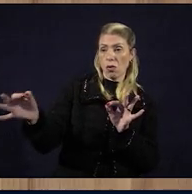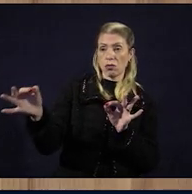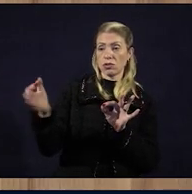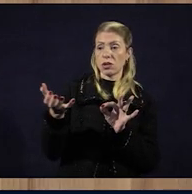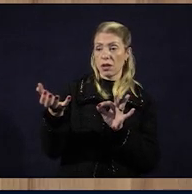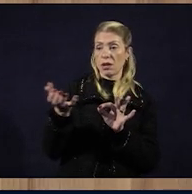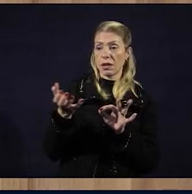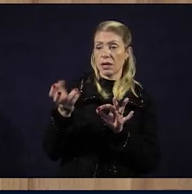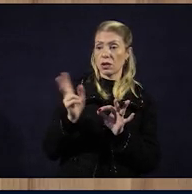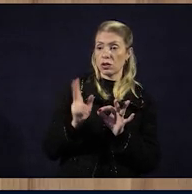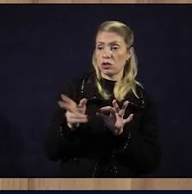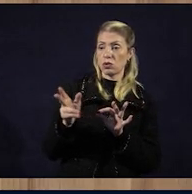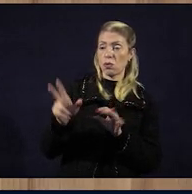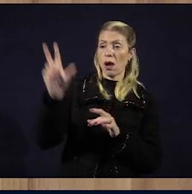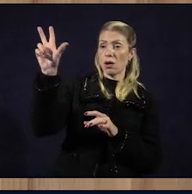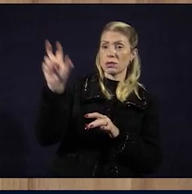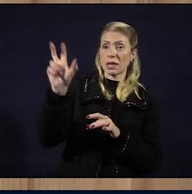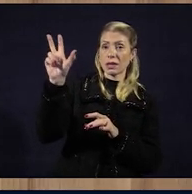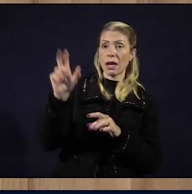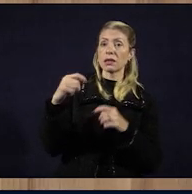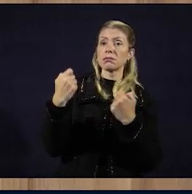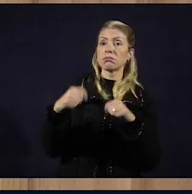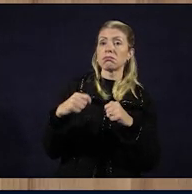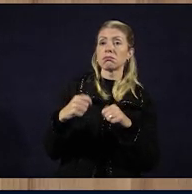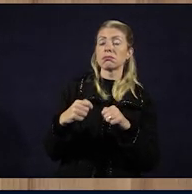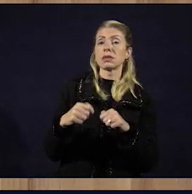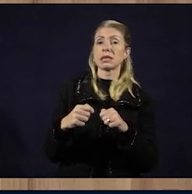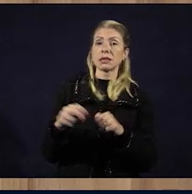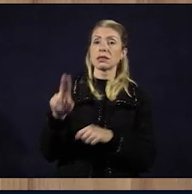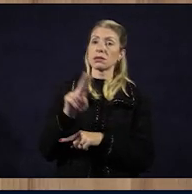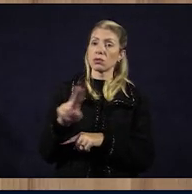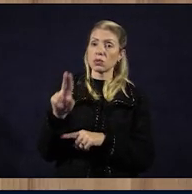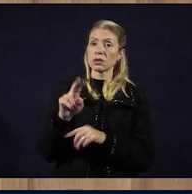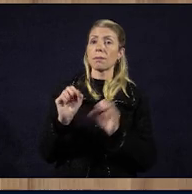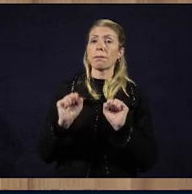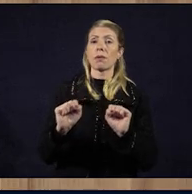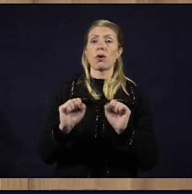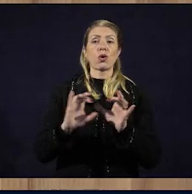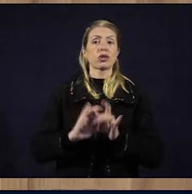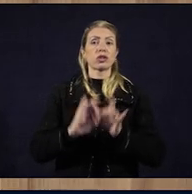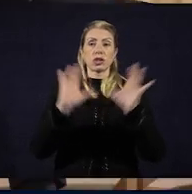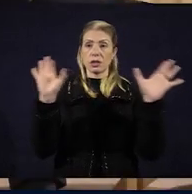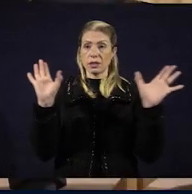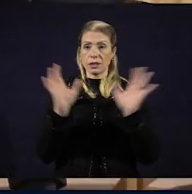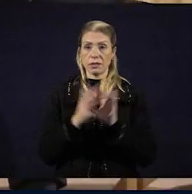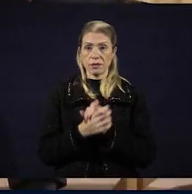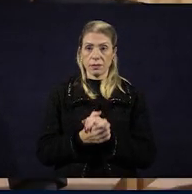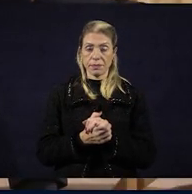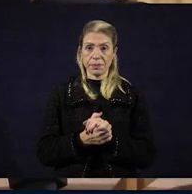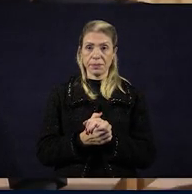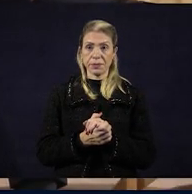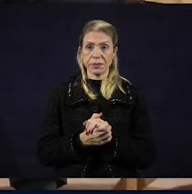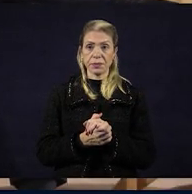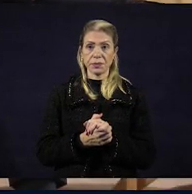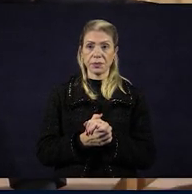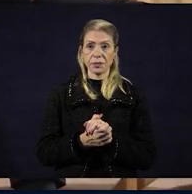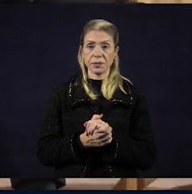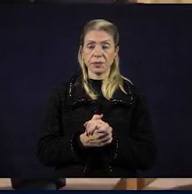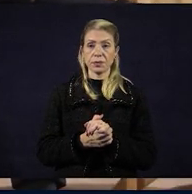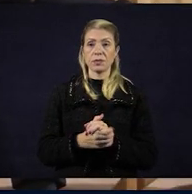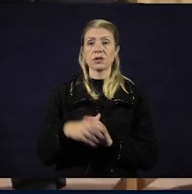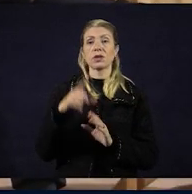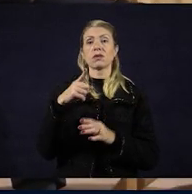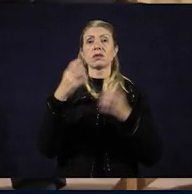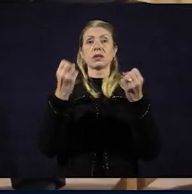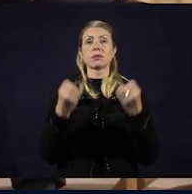o satélite Anatel vai optar ver se ela pode deixar a via satélite vai ou se exige a fibra se